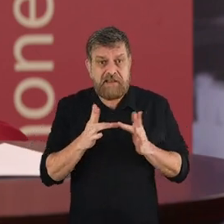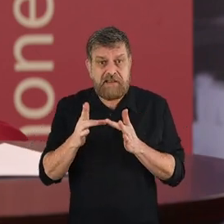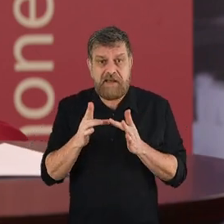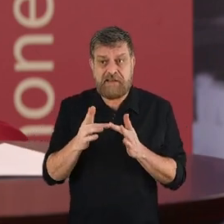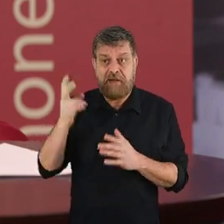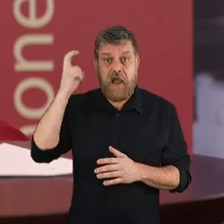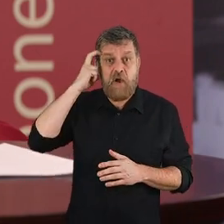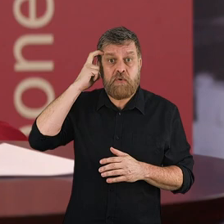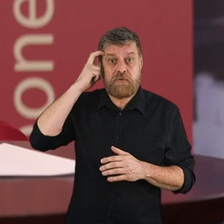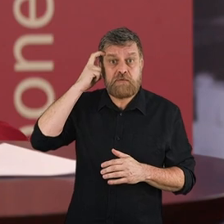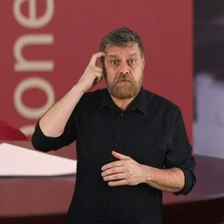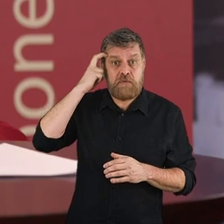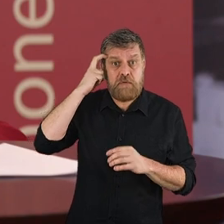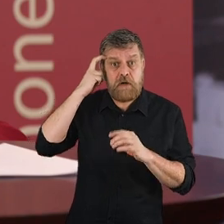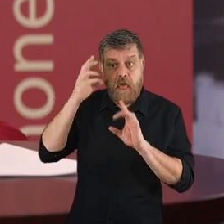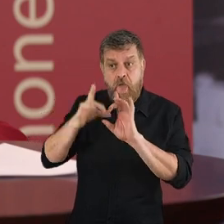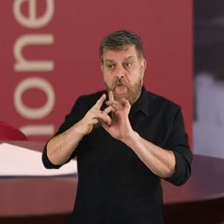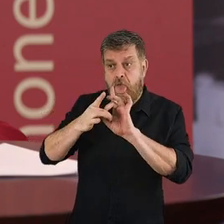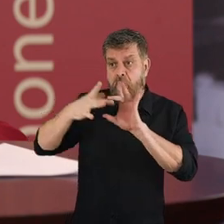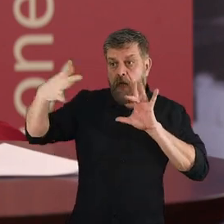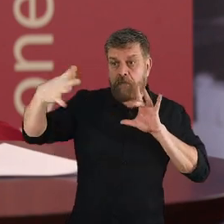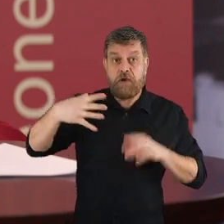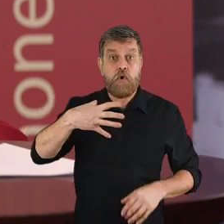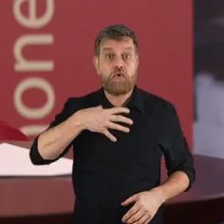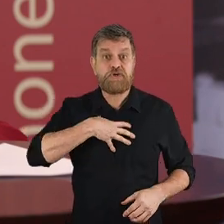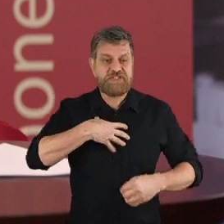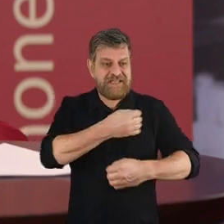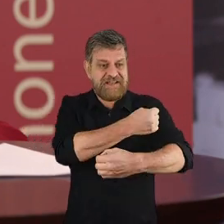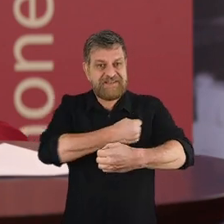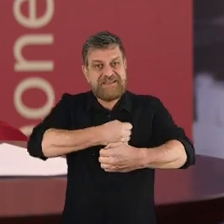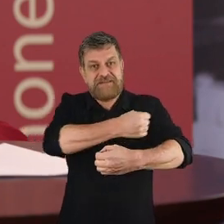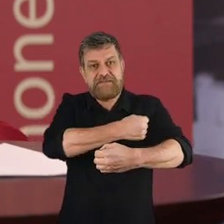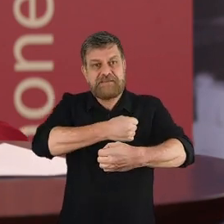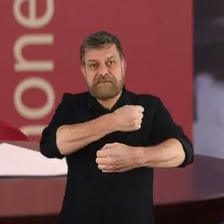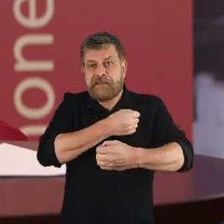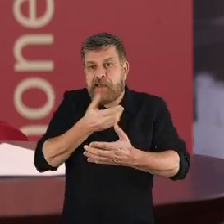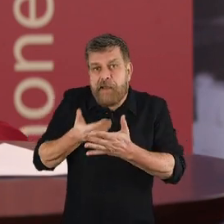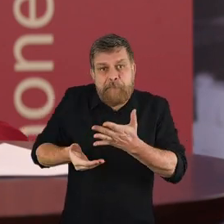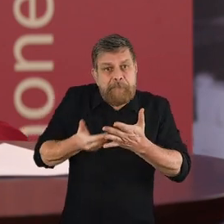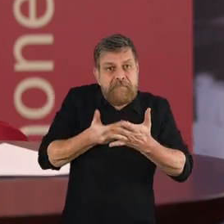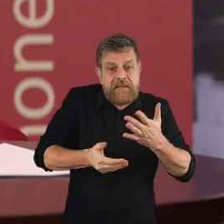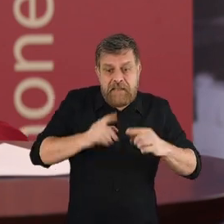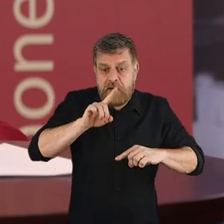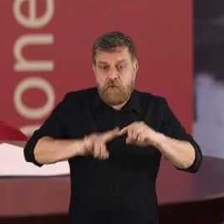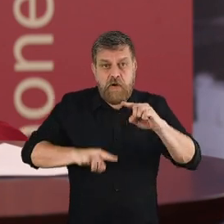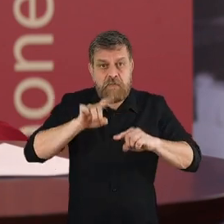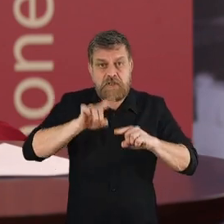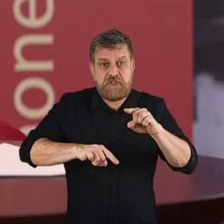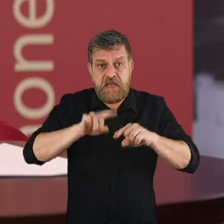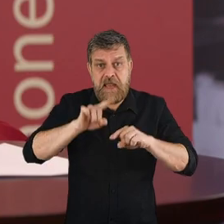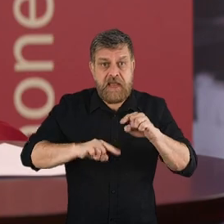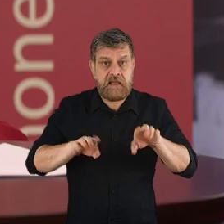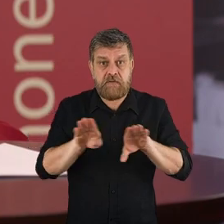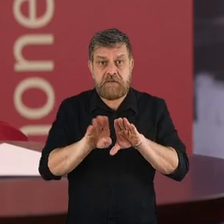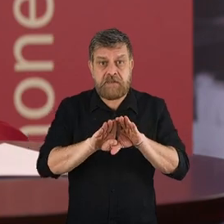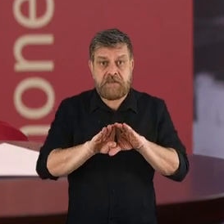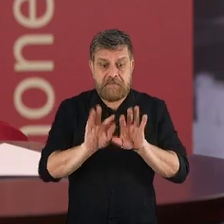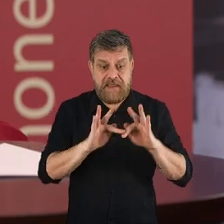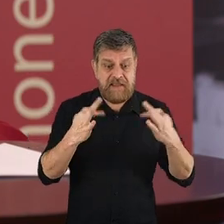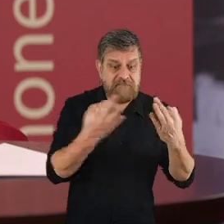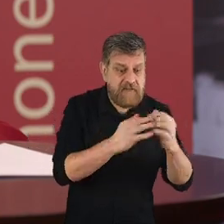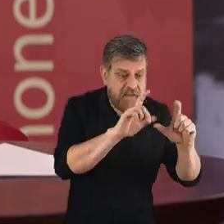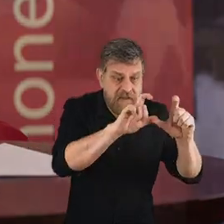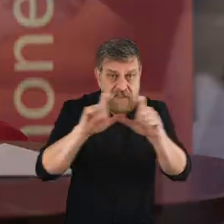com a sua cultura, o seu modo de cozinhar, né, os seus objetos, fotos de família, o